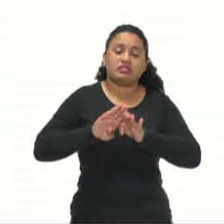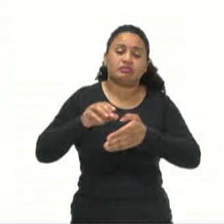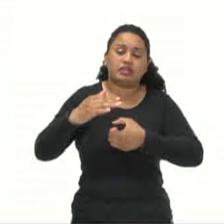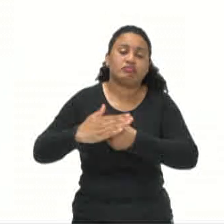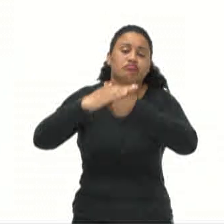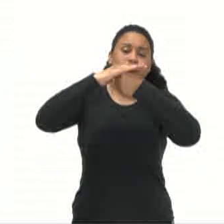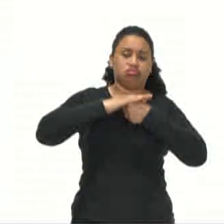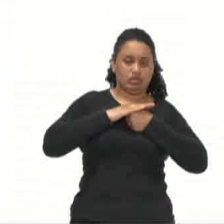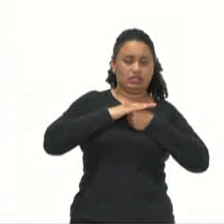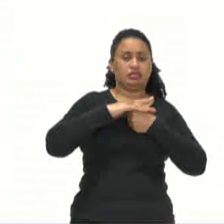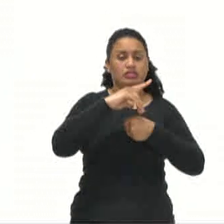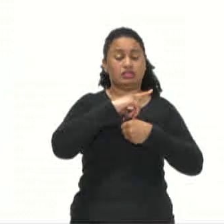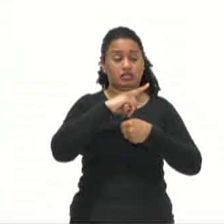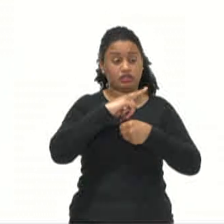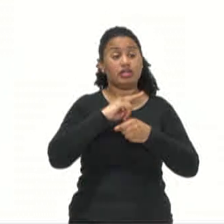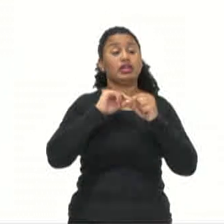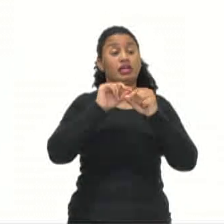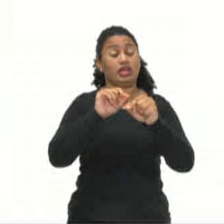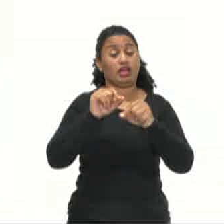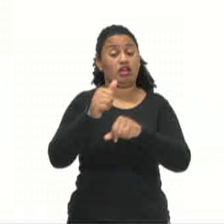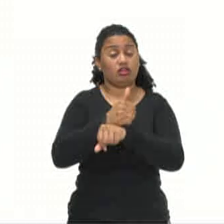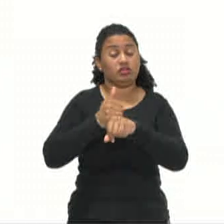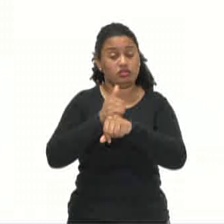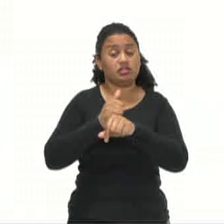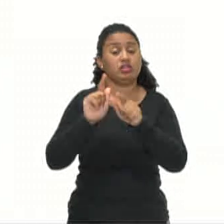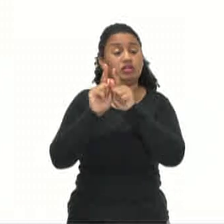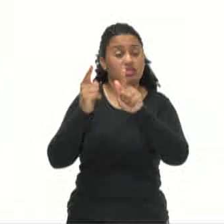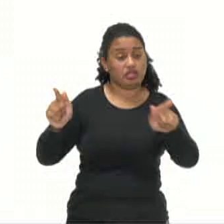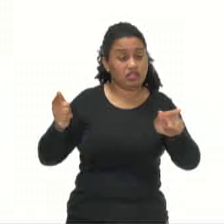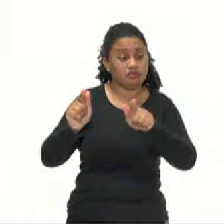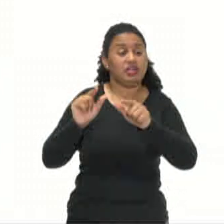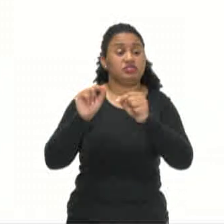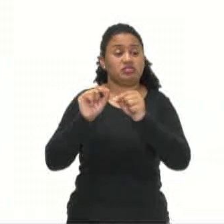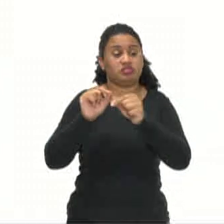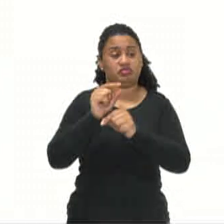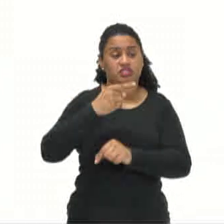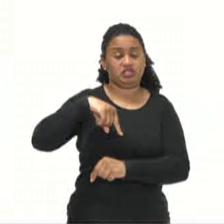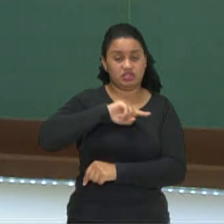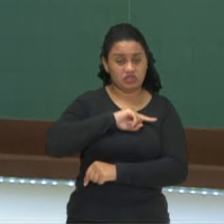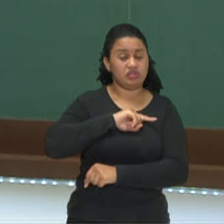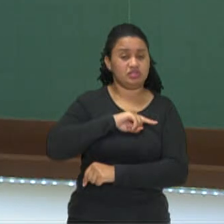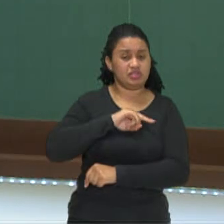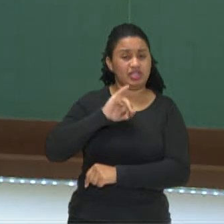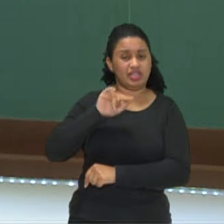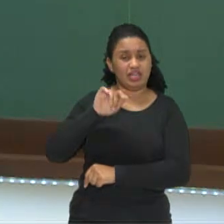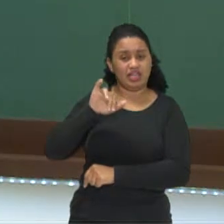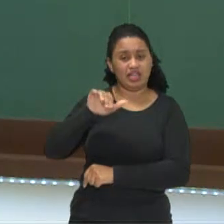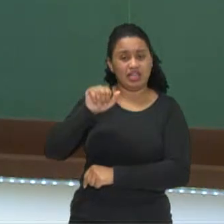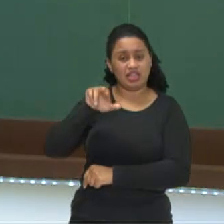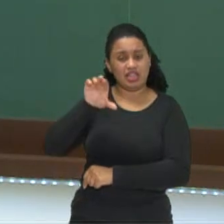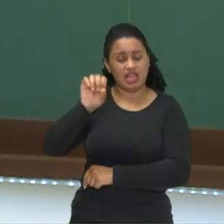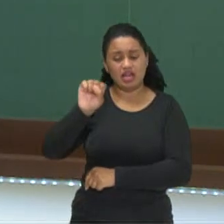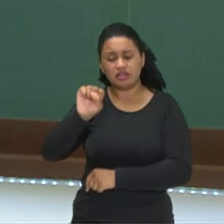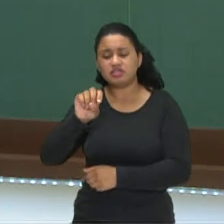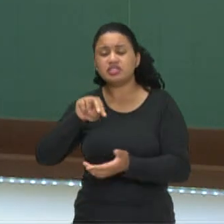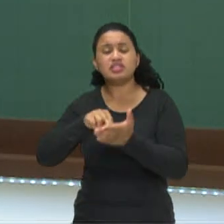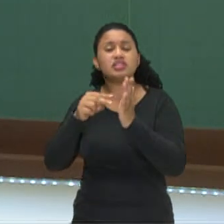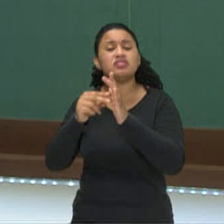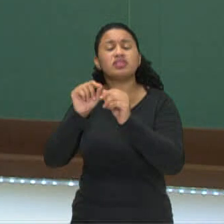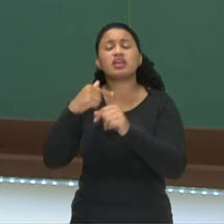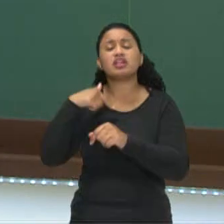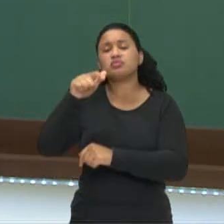opressão, que ele, o gramático, aplica sobre nós, os ignários. Ignário significa aqui pessoa que não